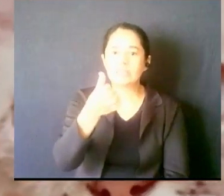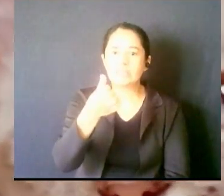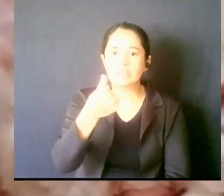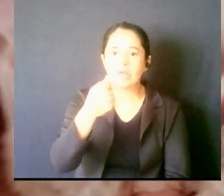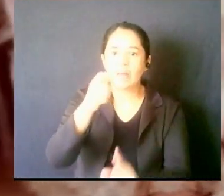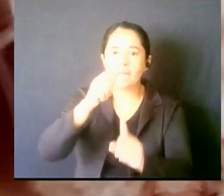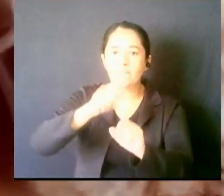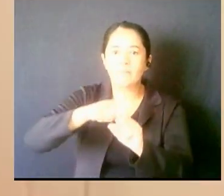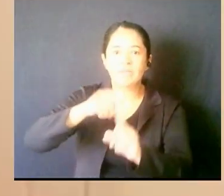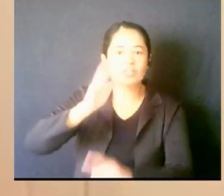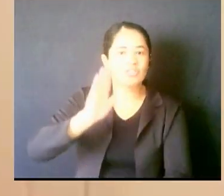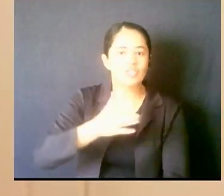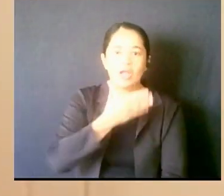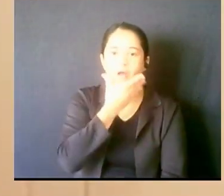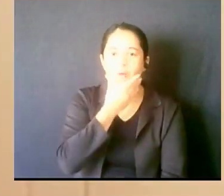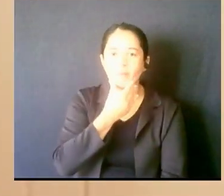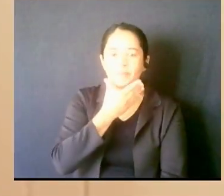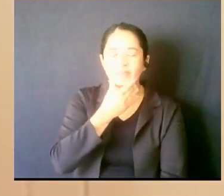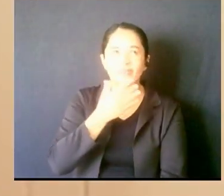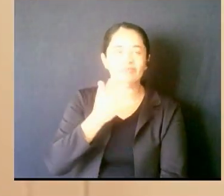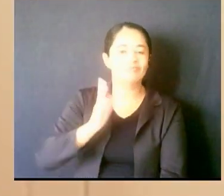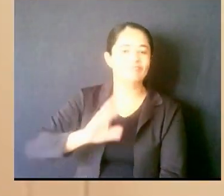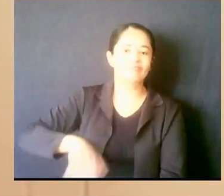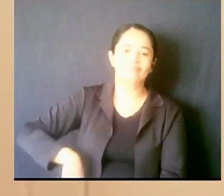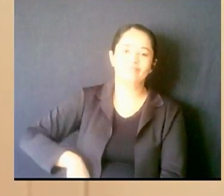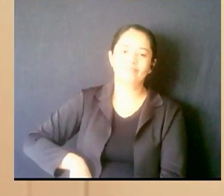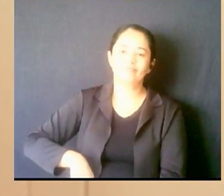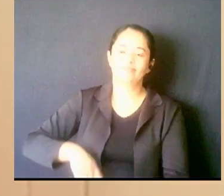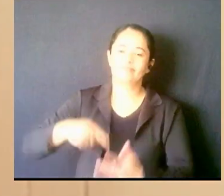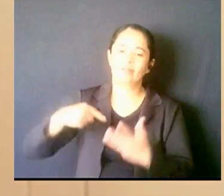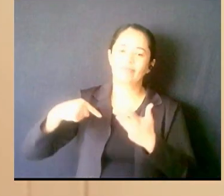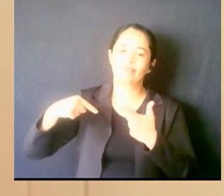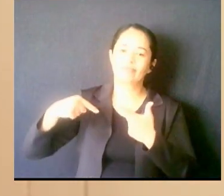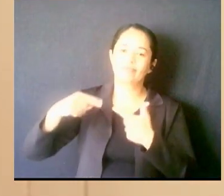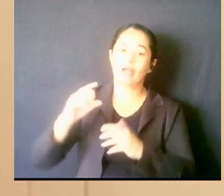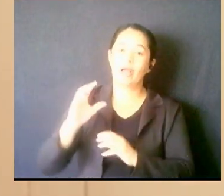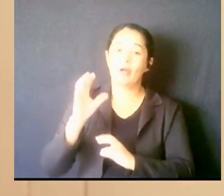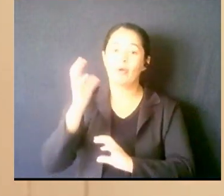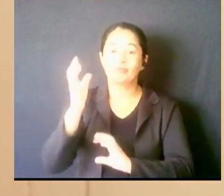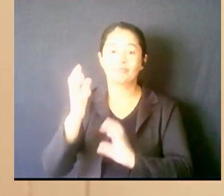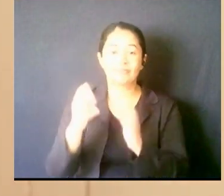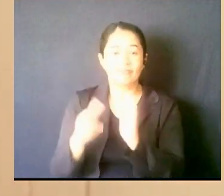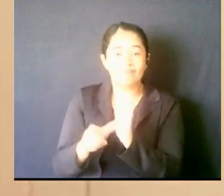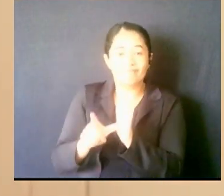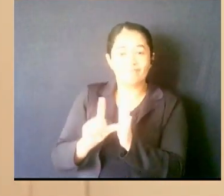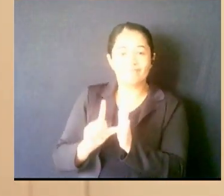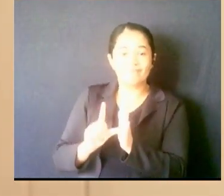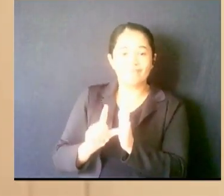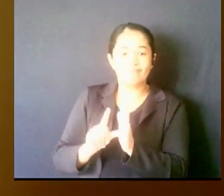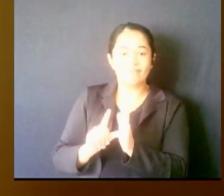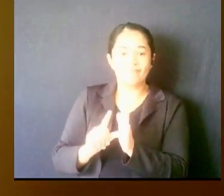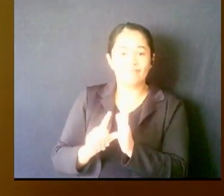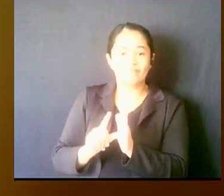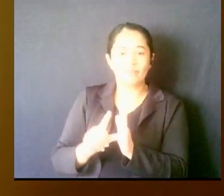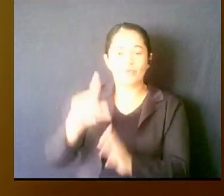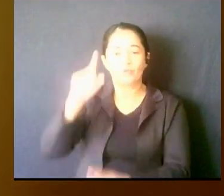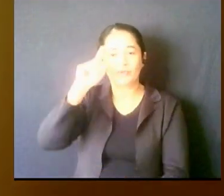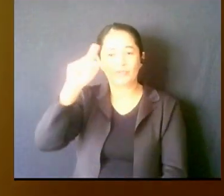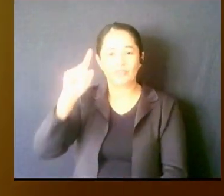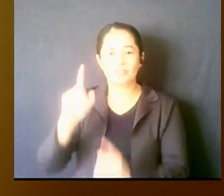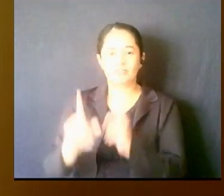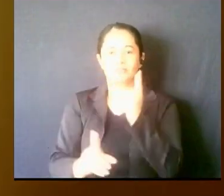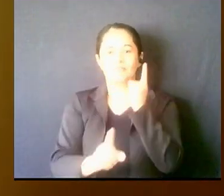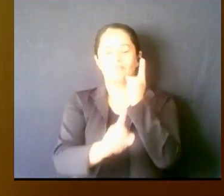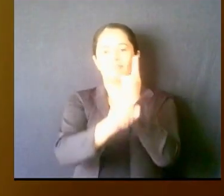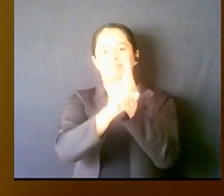menino, e fora tudo que estava acontecendo antes, né, sobre o dia que foi descoberto, ainda teve essa